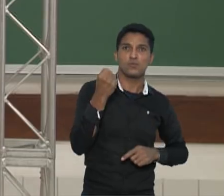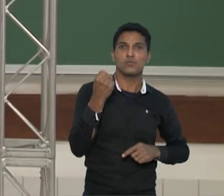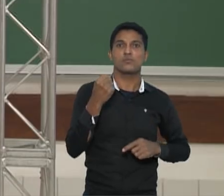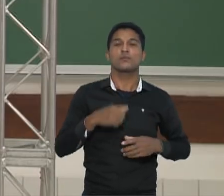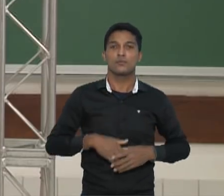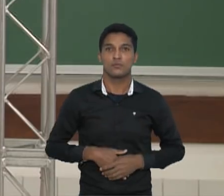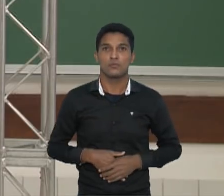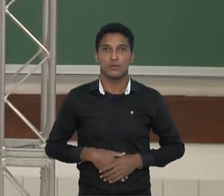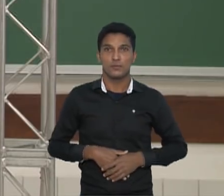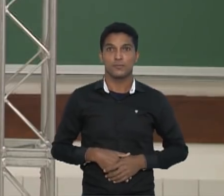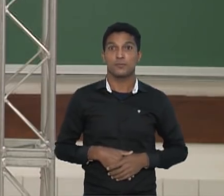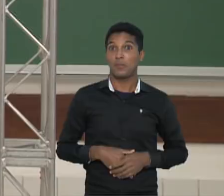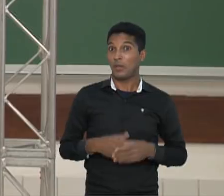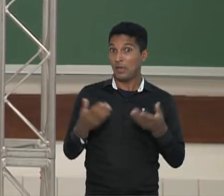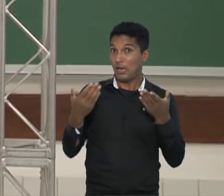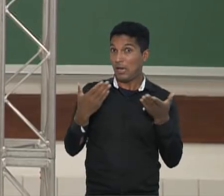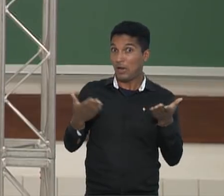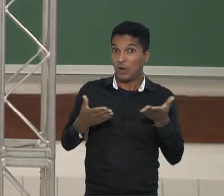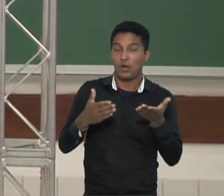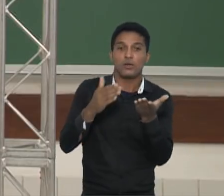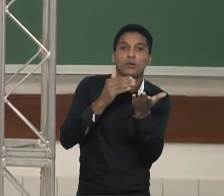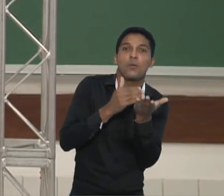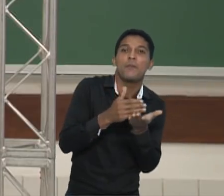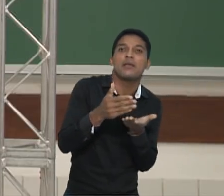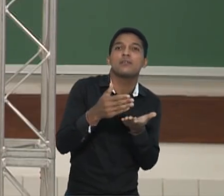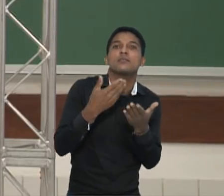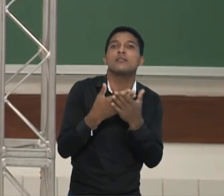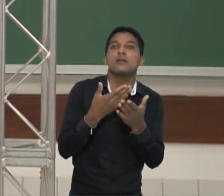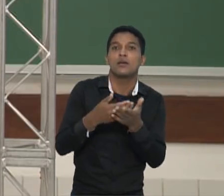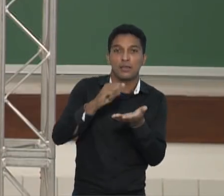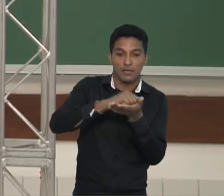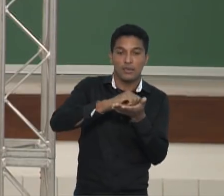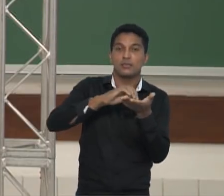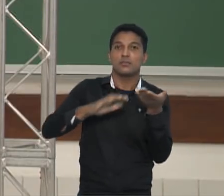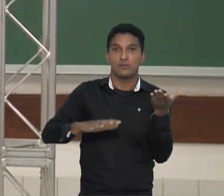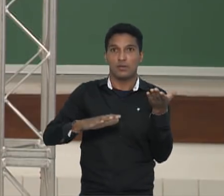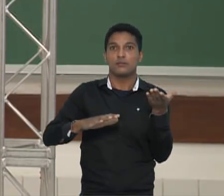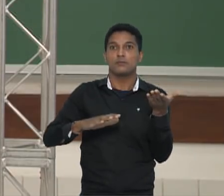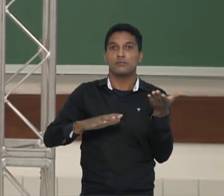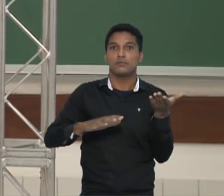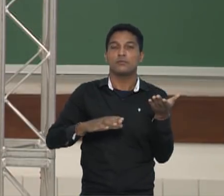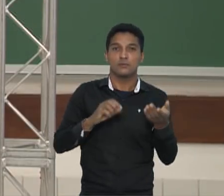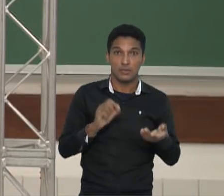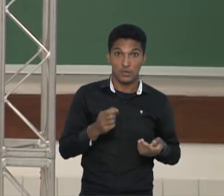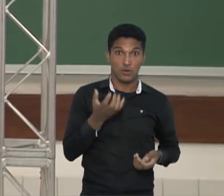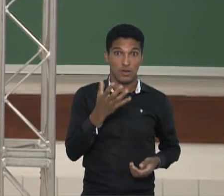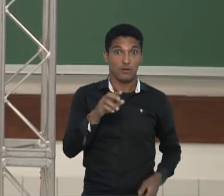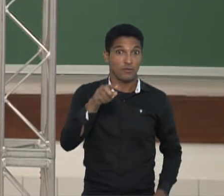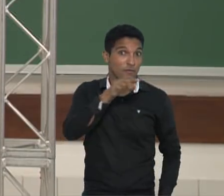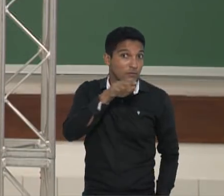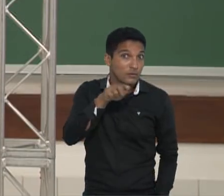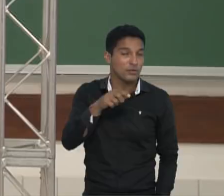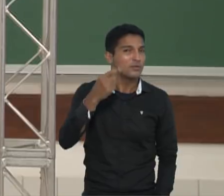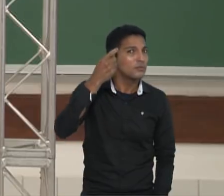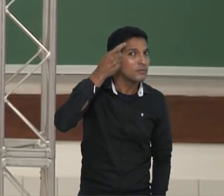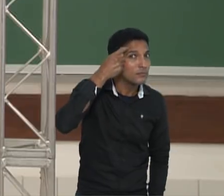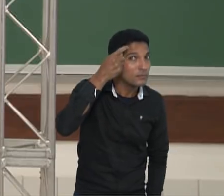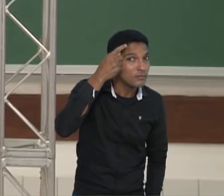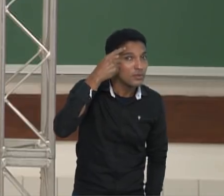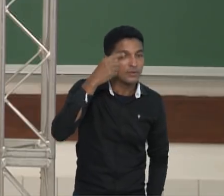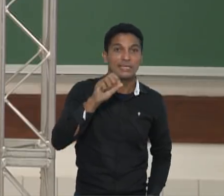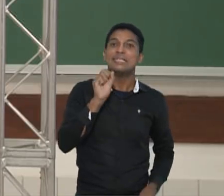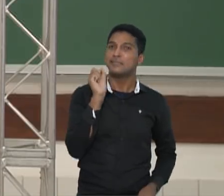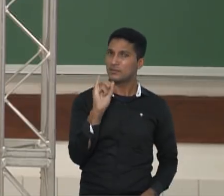Vamos começar então a nossa aula já com uma atividade. Eu quero que vocês pensem um pouquinho. Se precisar,